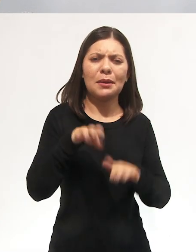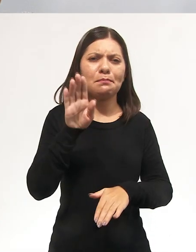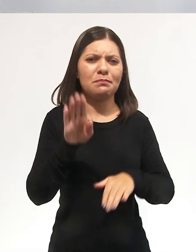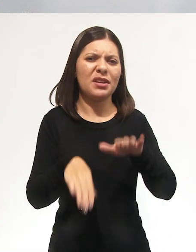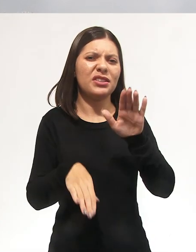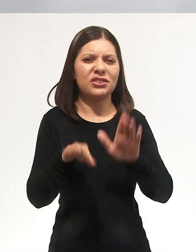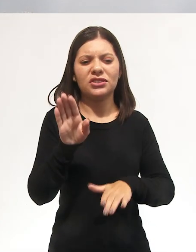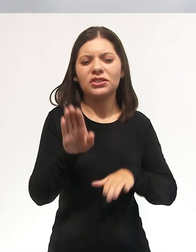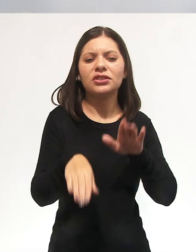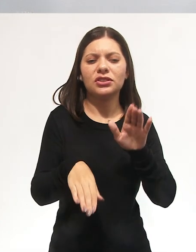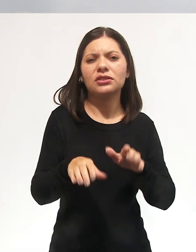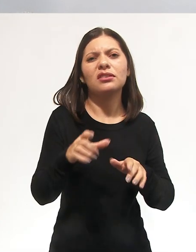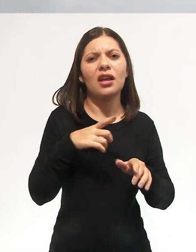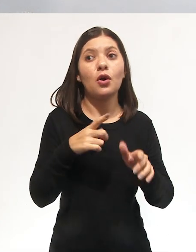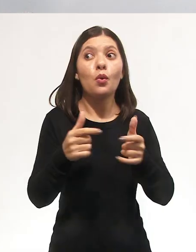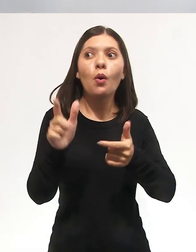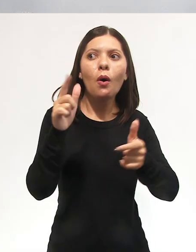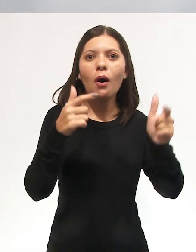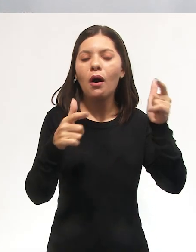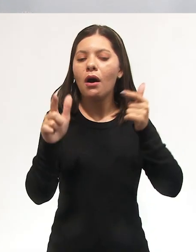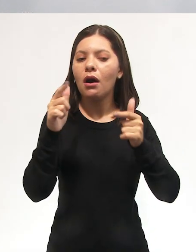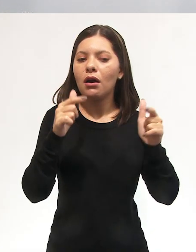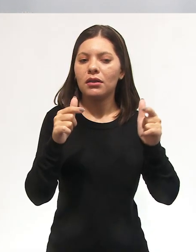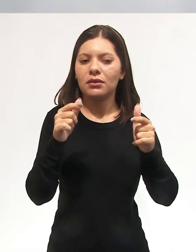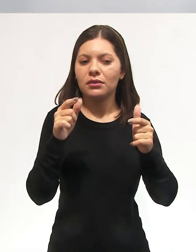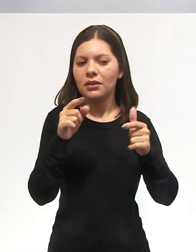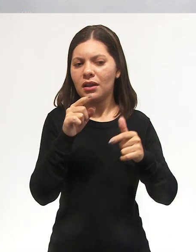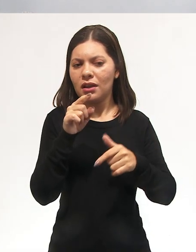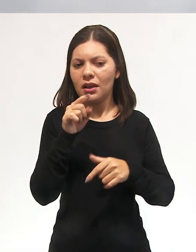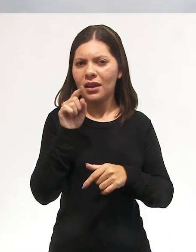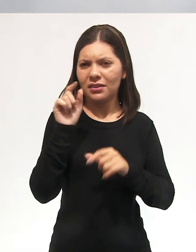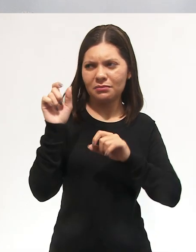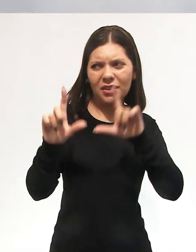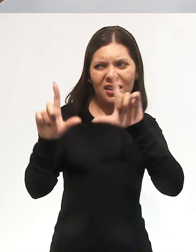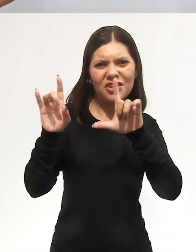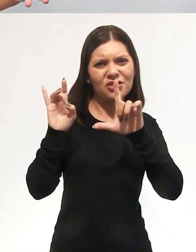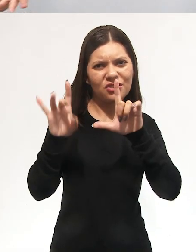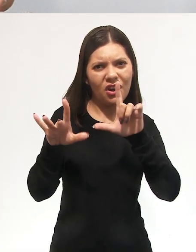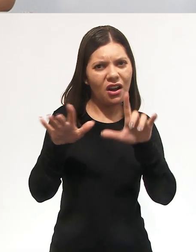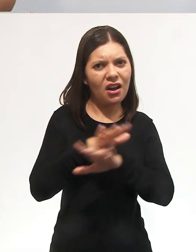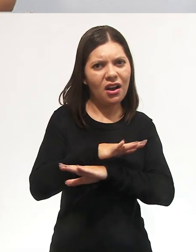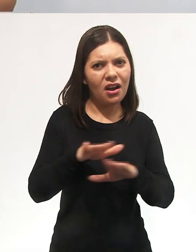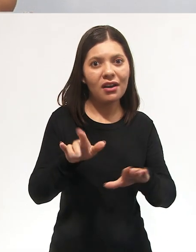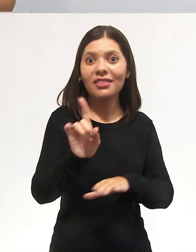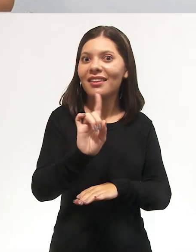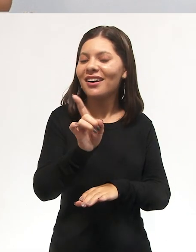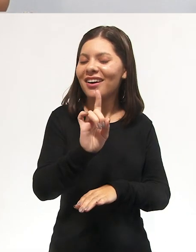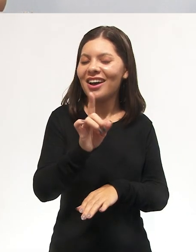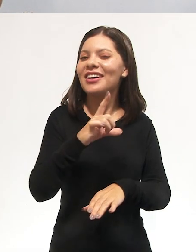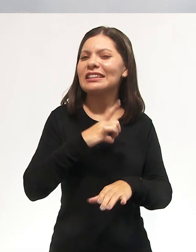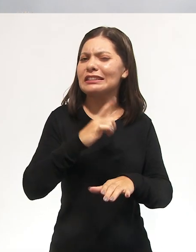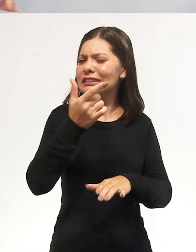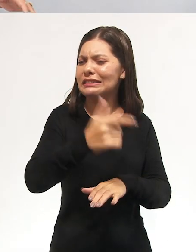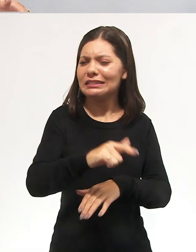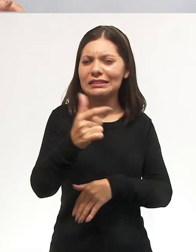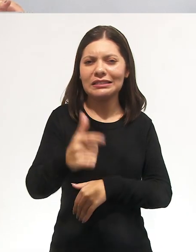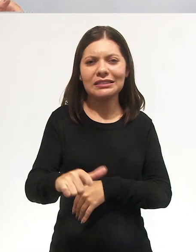ter outras dimensões a serem tratadas. Essas não são as dimensões exclusivas, não é um rol,